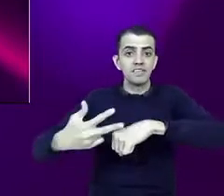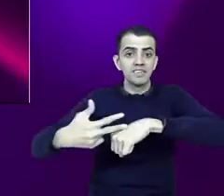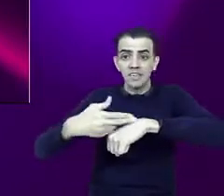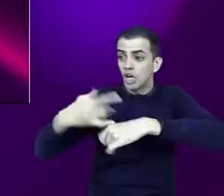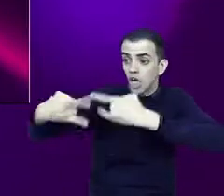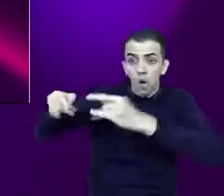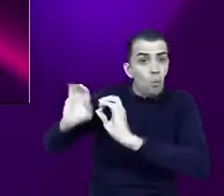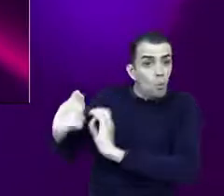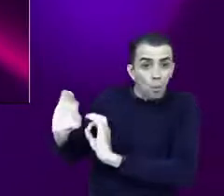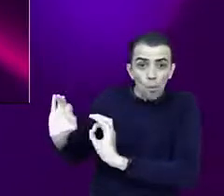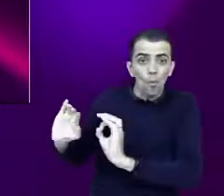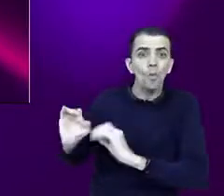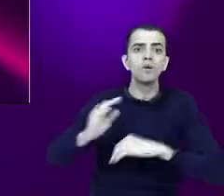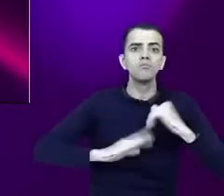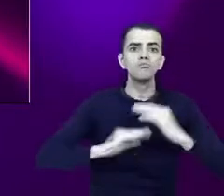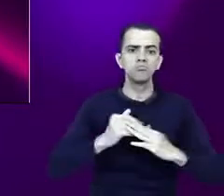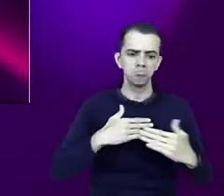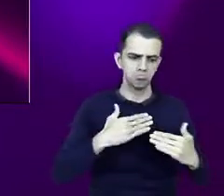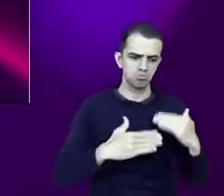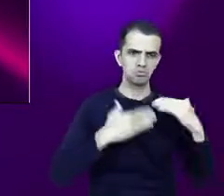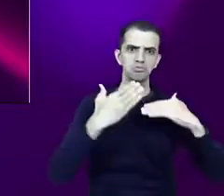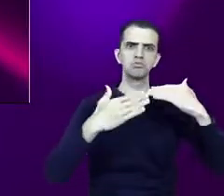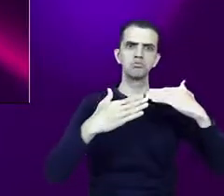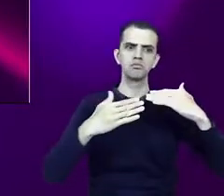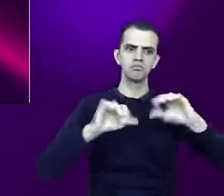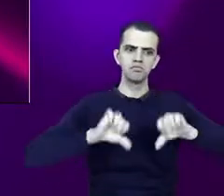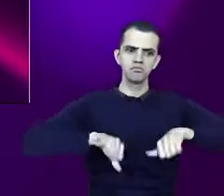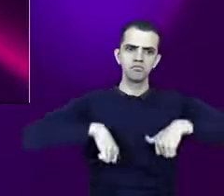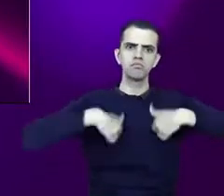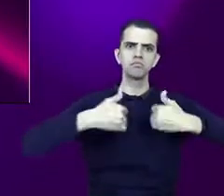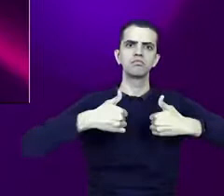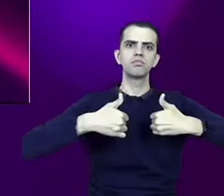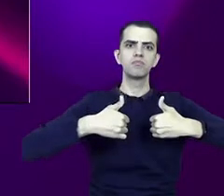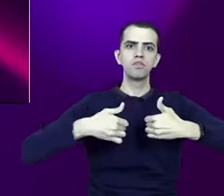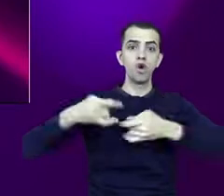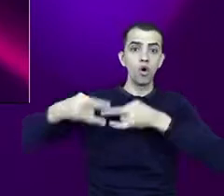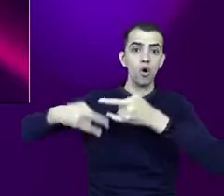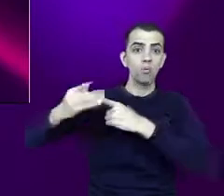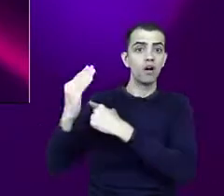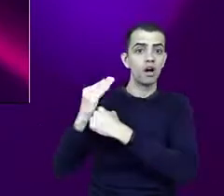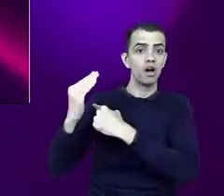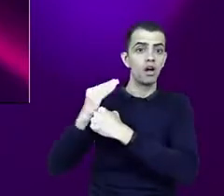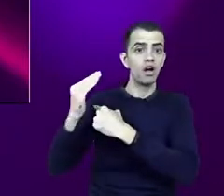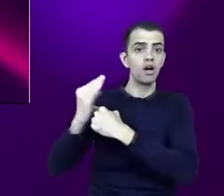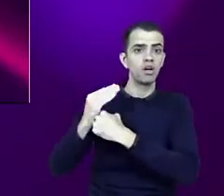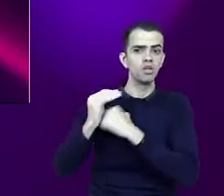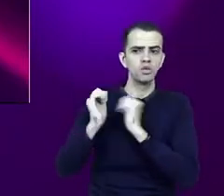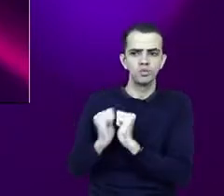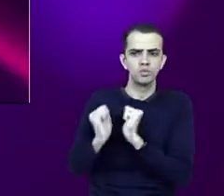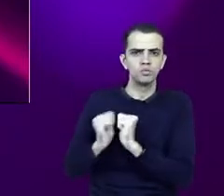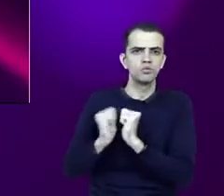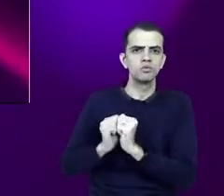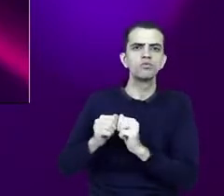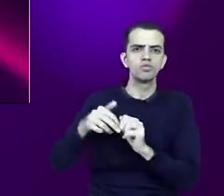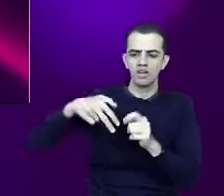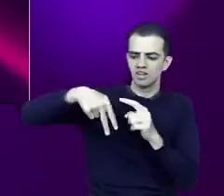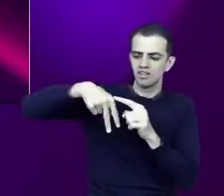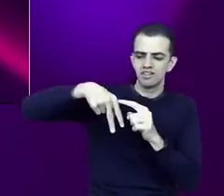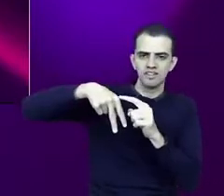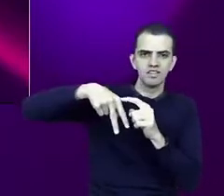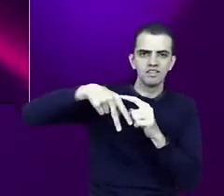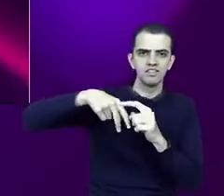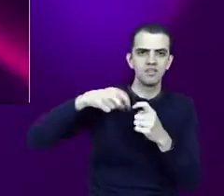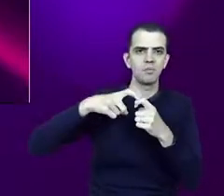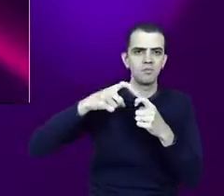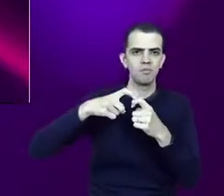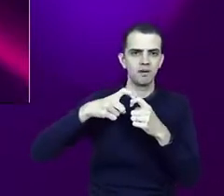robótica. Olha que incrível. Então, o robô, eu tenho já um tempo bom de cirurgia de quadril, sou um cirurgião